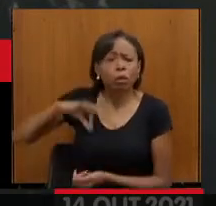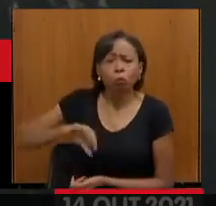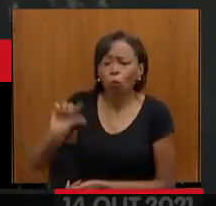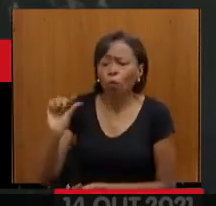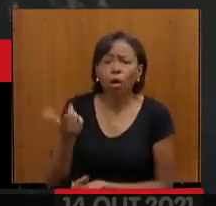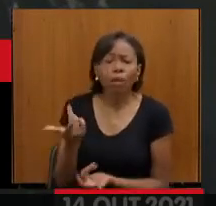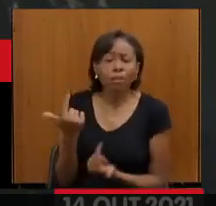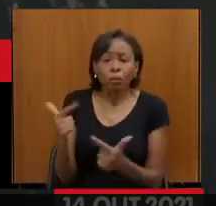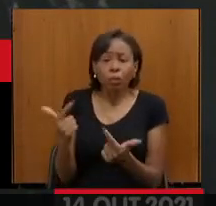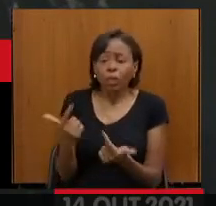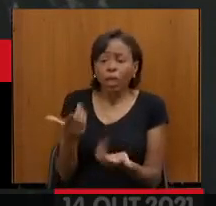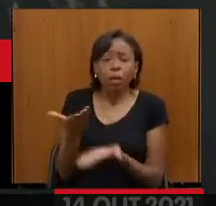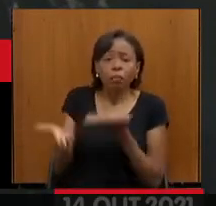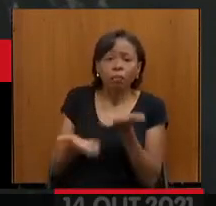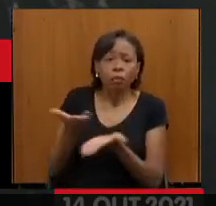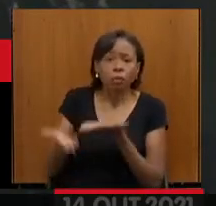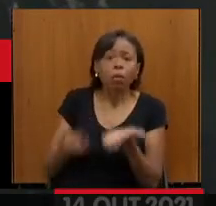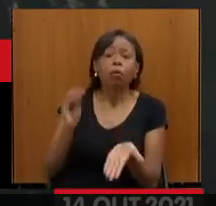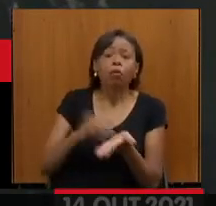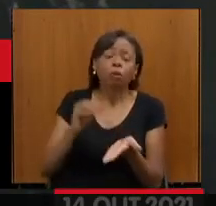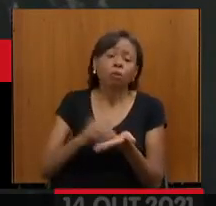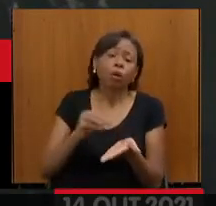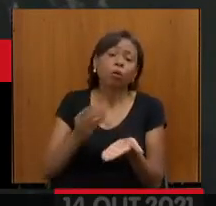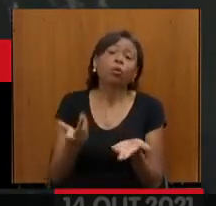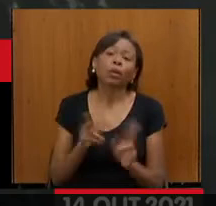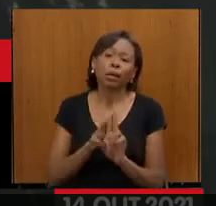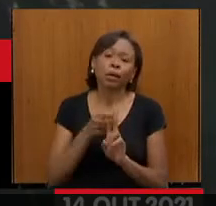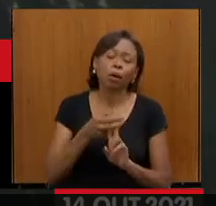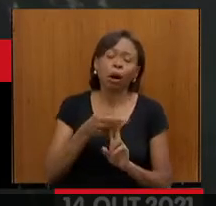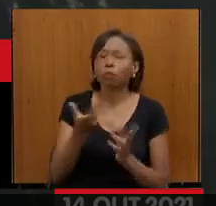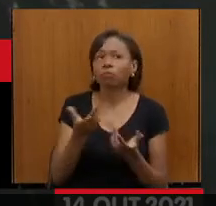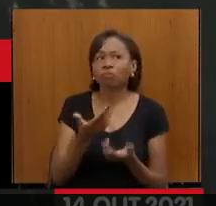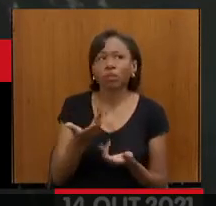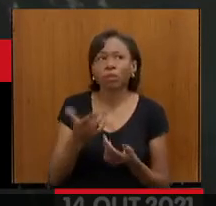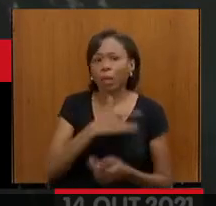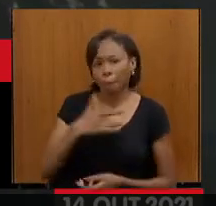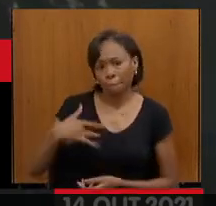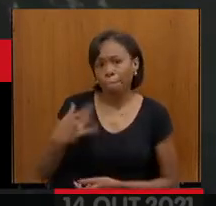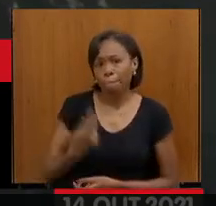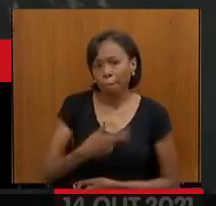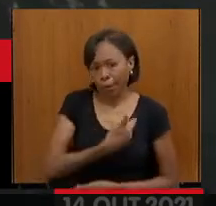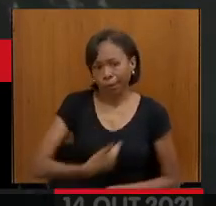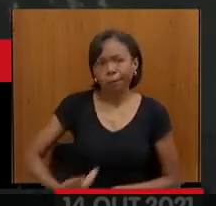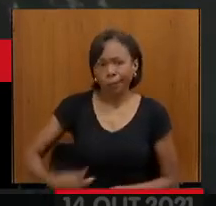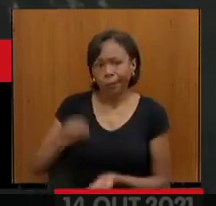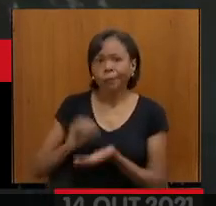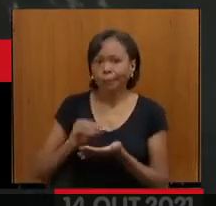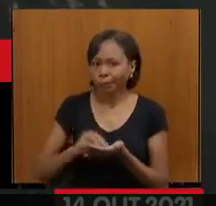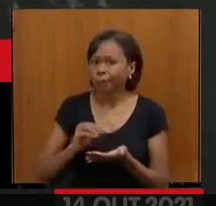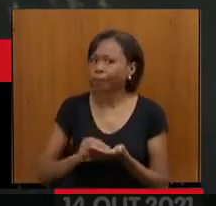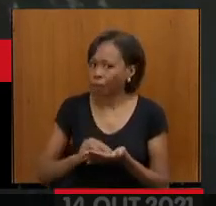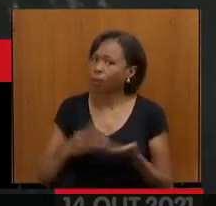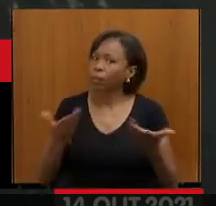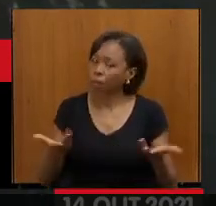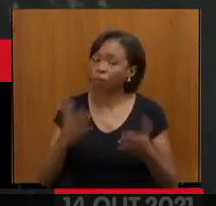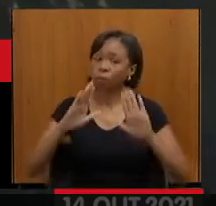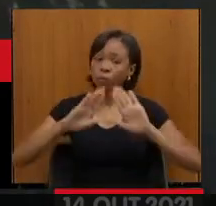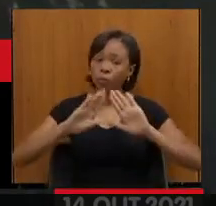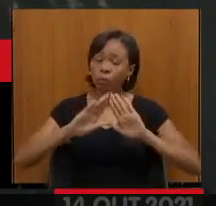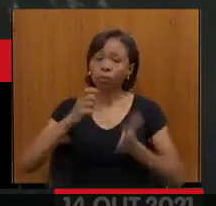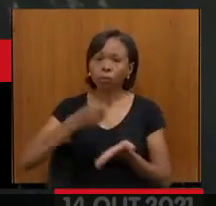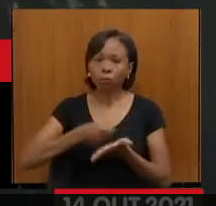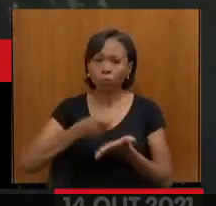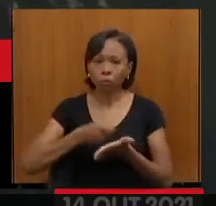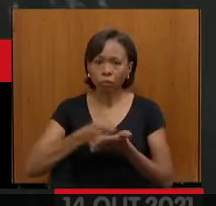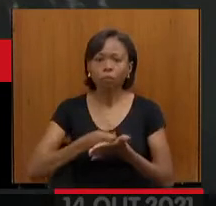por negligência do serviço público do nosso país. É nossa obrigação, como Assembleia Legislativa,